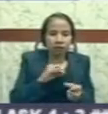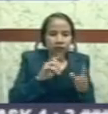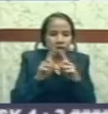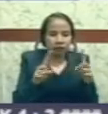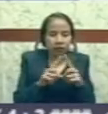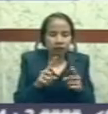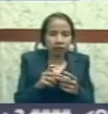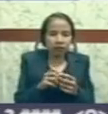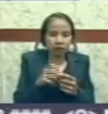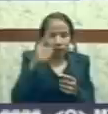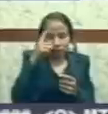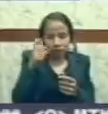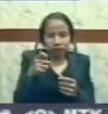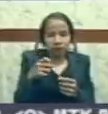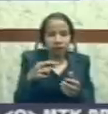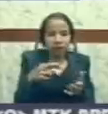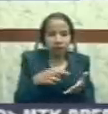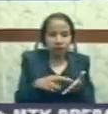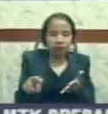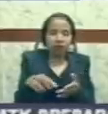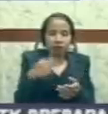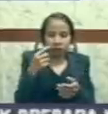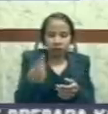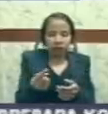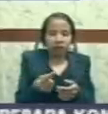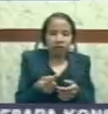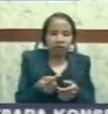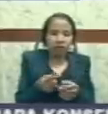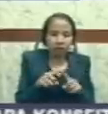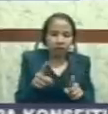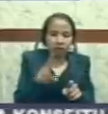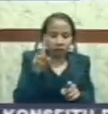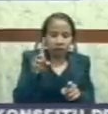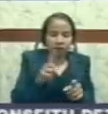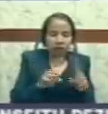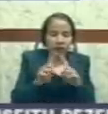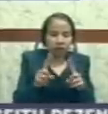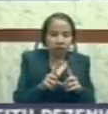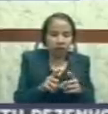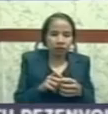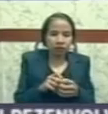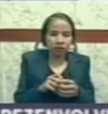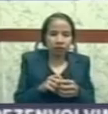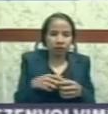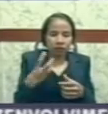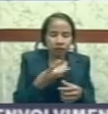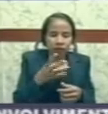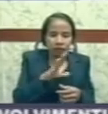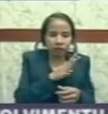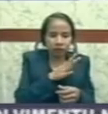rai, tamba, regras, de han, proponente, na ira, mas be, ida, de itmaca, ratou, argumento, né, be, a mi, reinca,